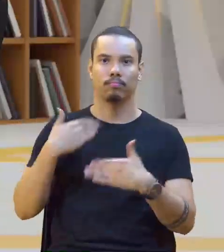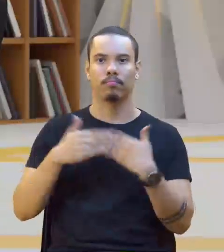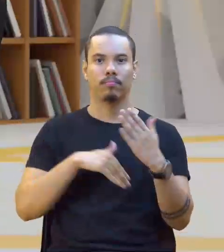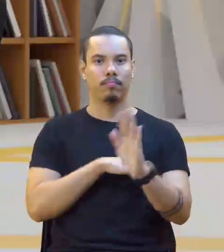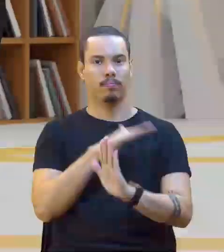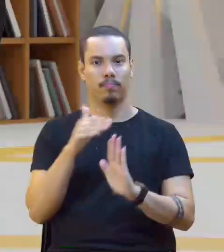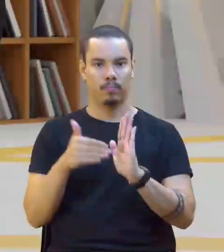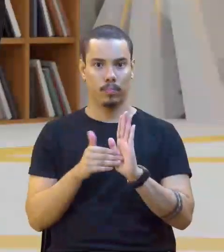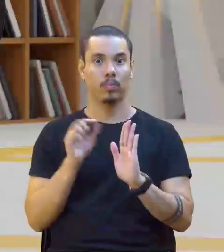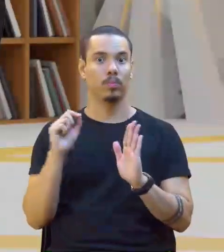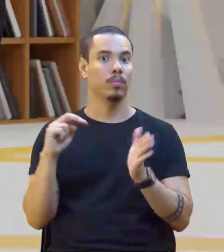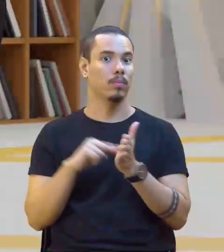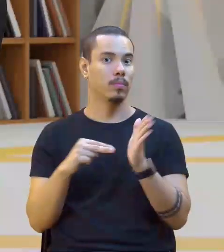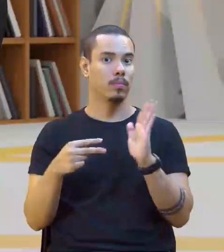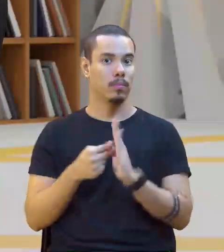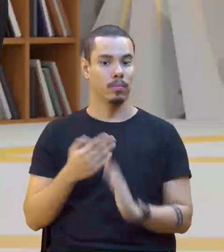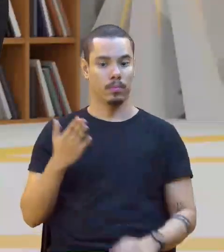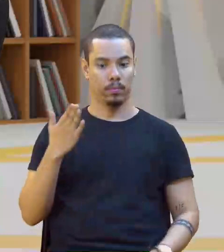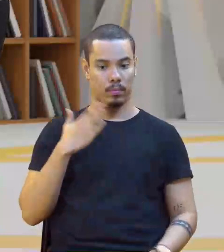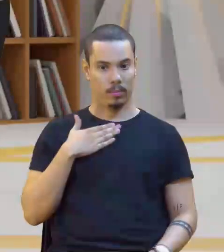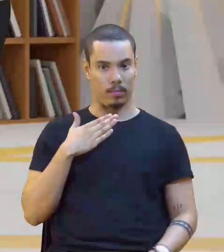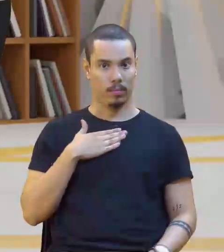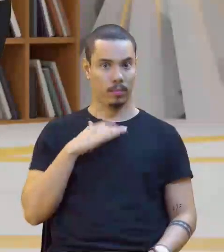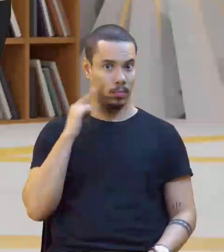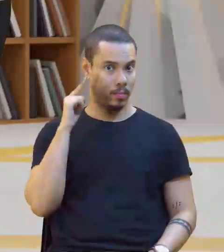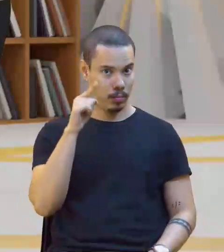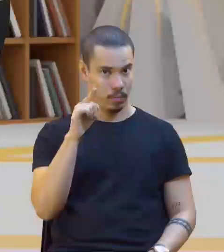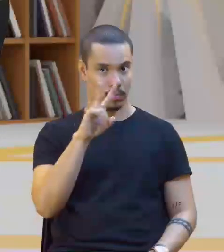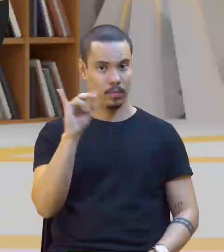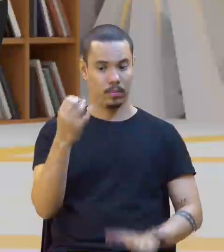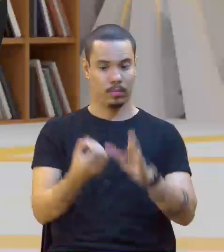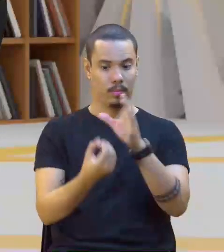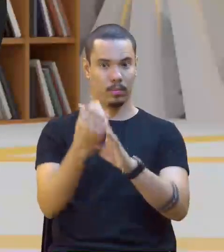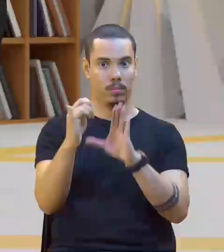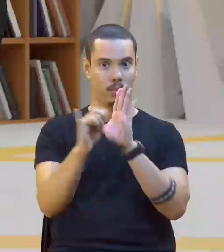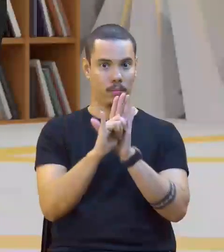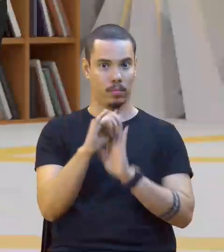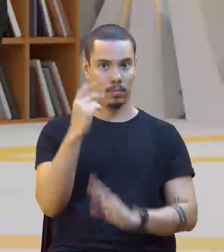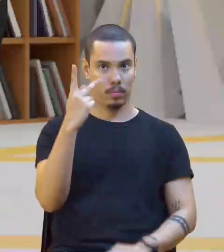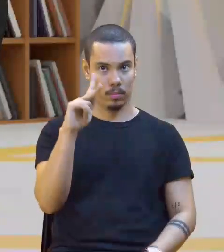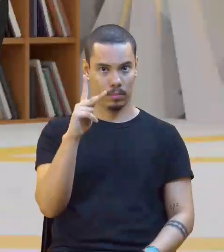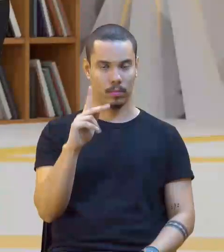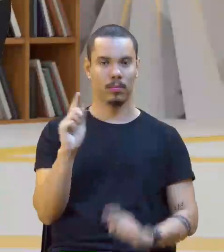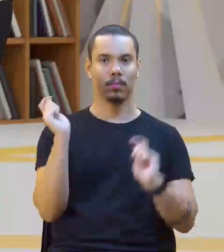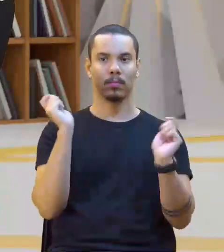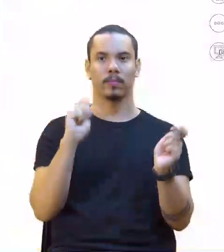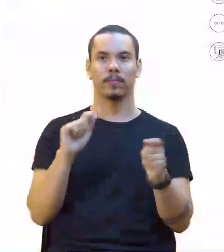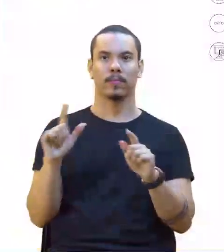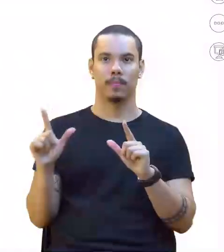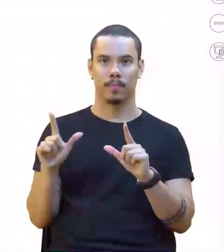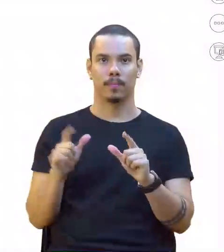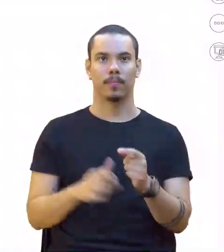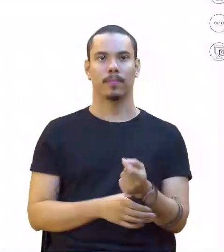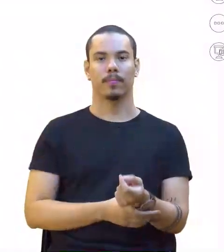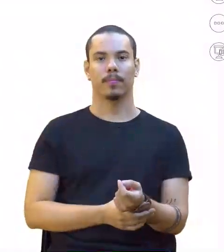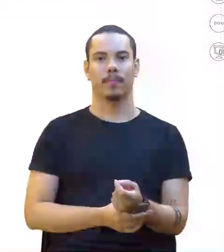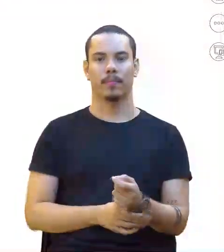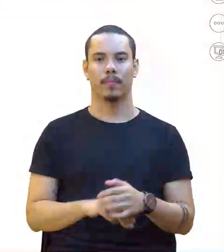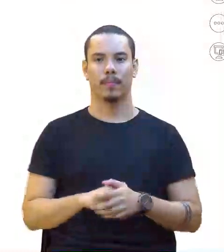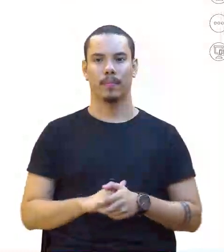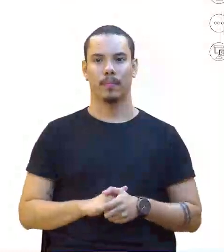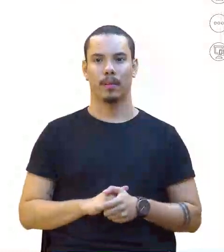é significativo para você vai formar a sua identidade. Vamos ao quadro para a gente dar continuidade? Olha só. Então,